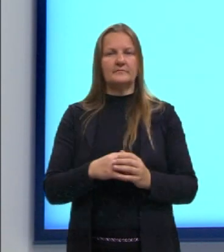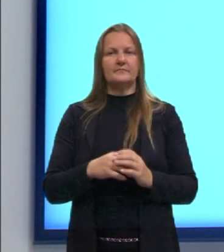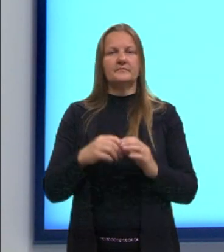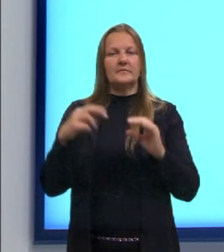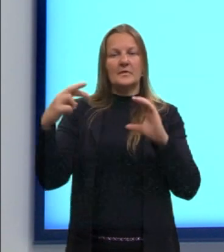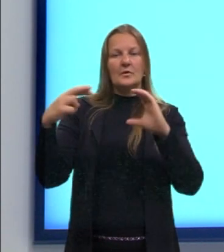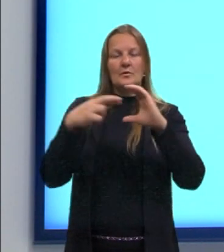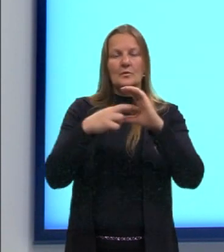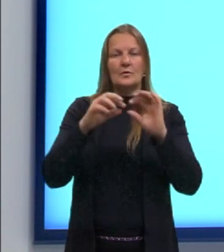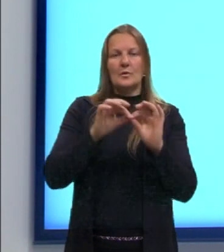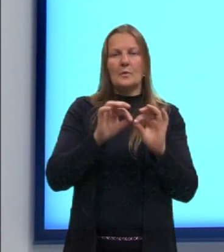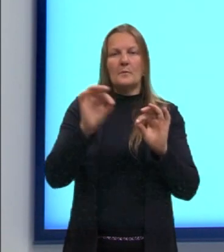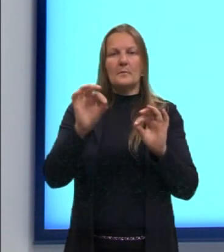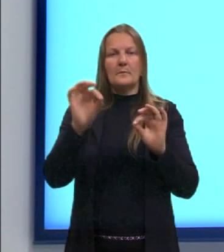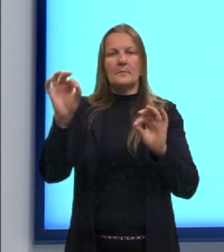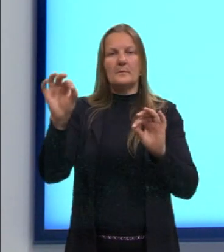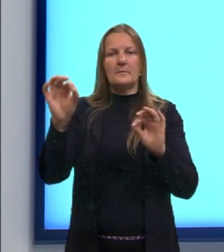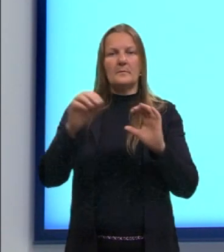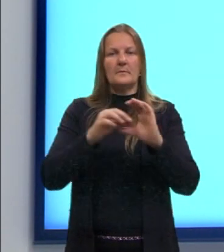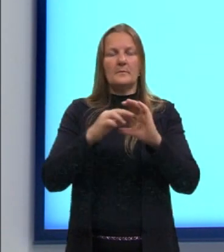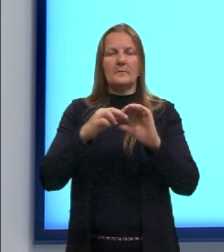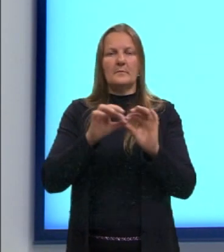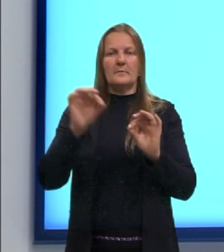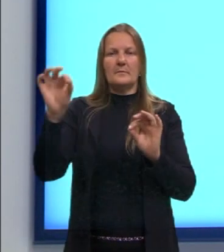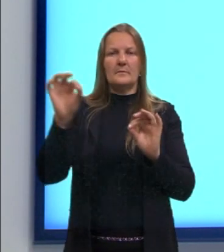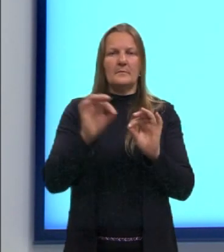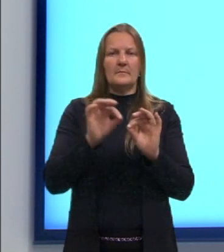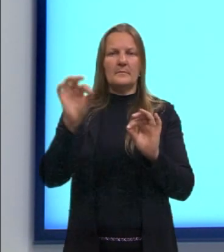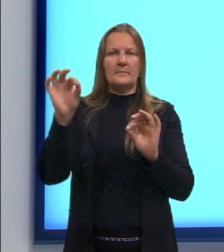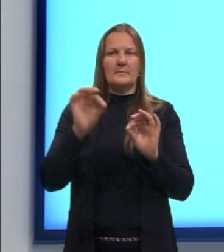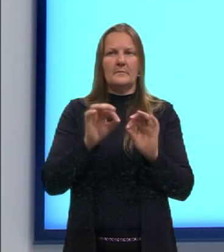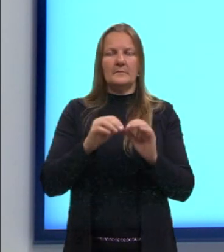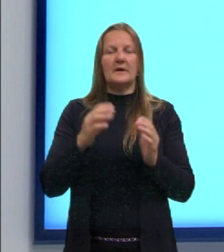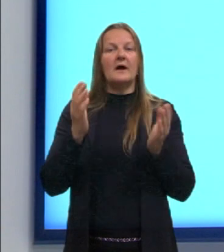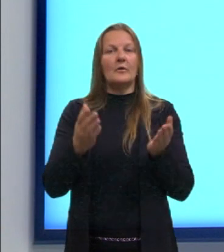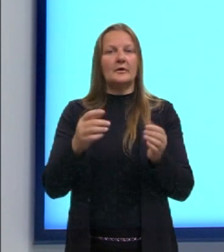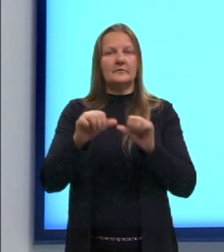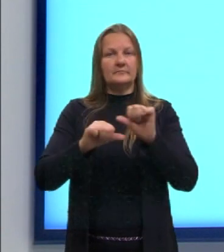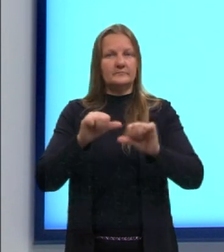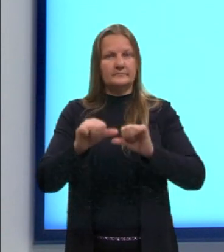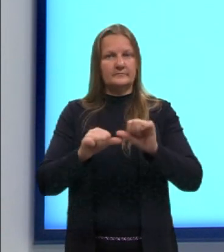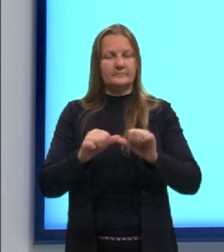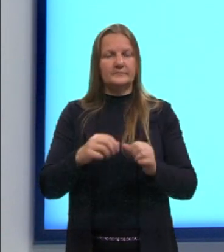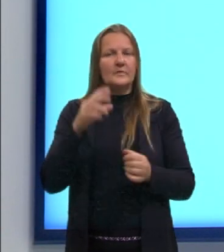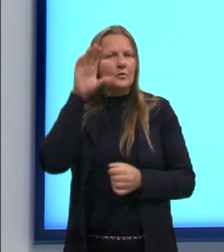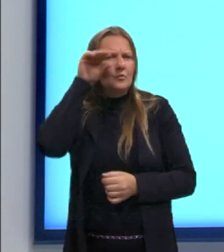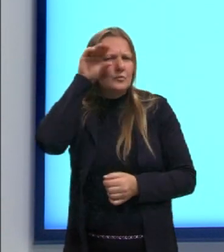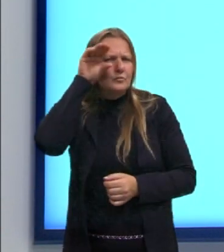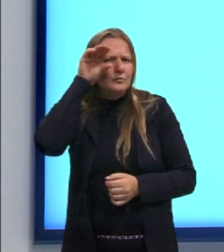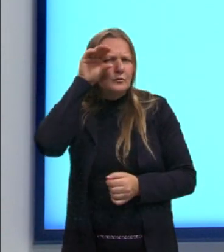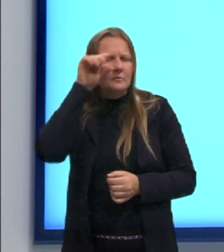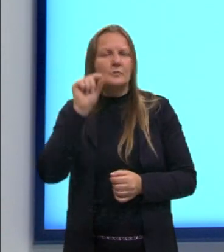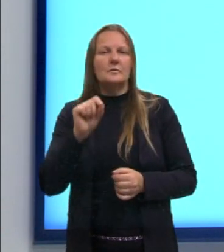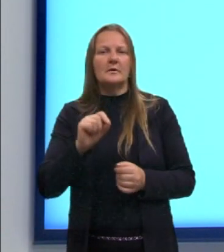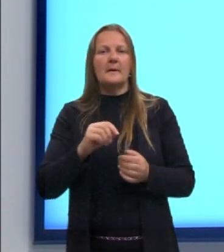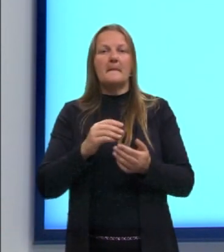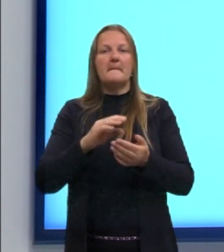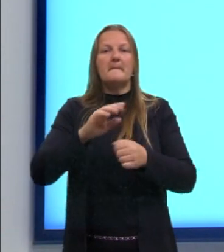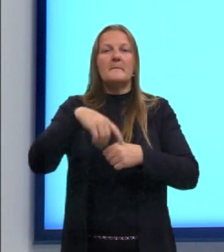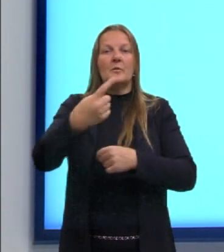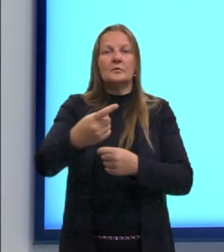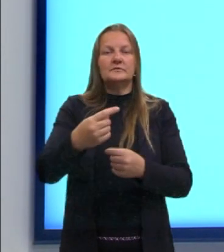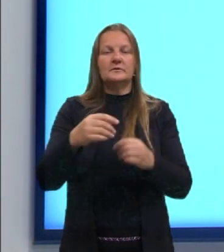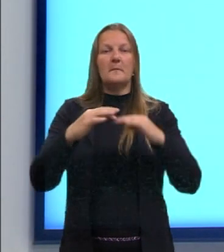essa seria a primeira sequência que foi realizada. Agora, a gente vai observar a próxima orientação